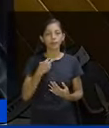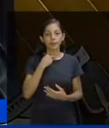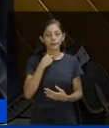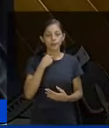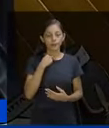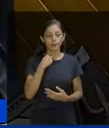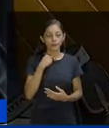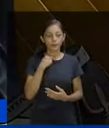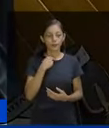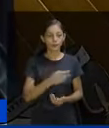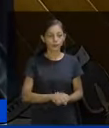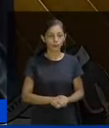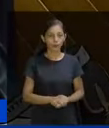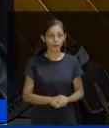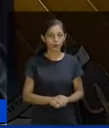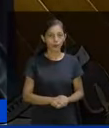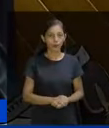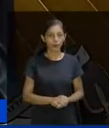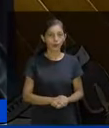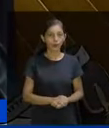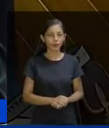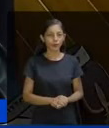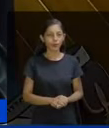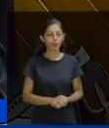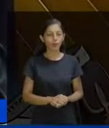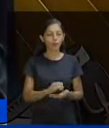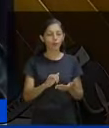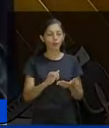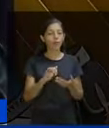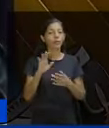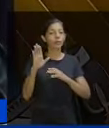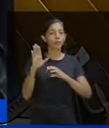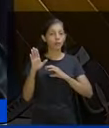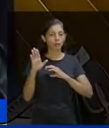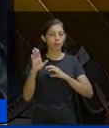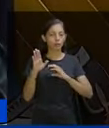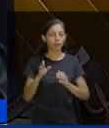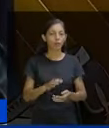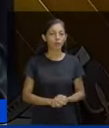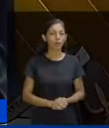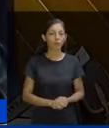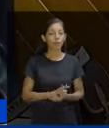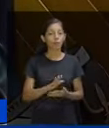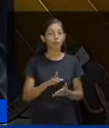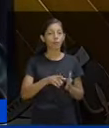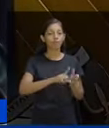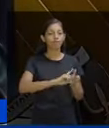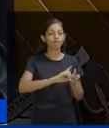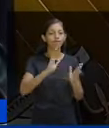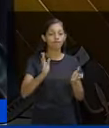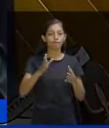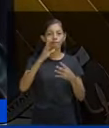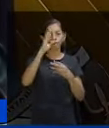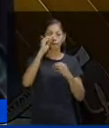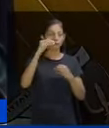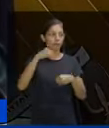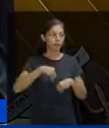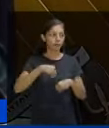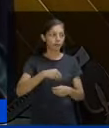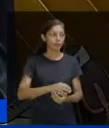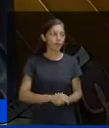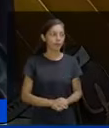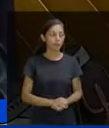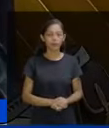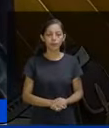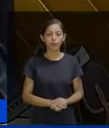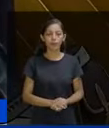autos, diante da ocorrência dos atos jurídicos perfeitos, que foram as renúncias das candidaturas. A jurisprudência já